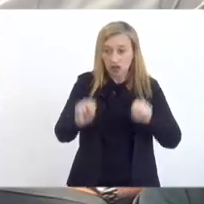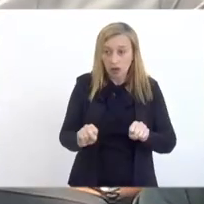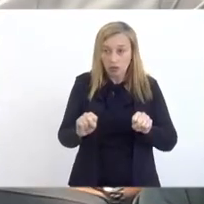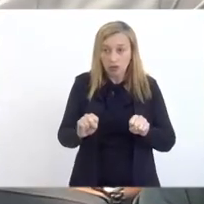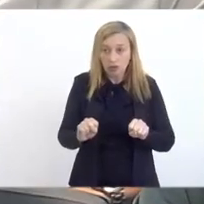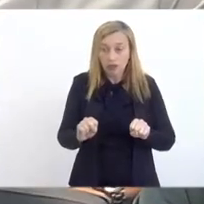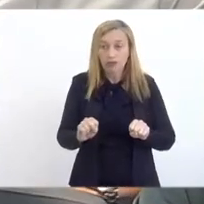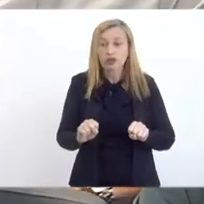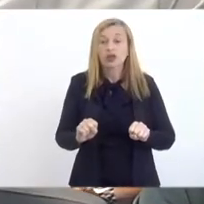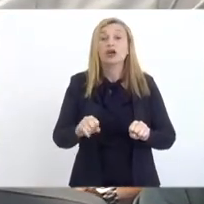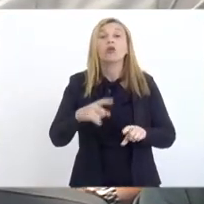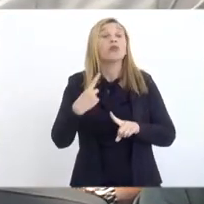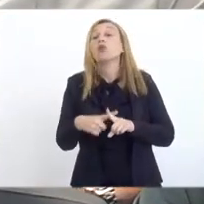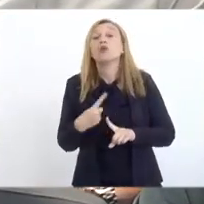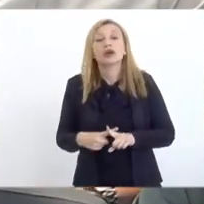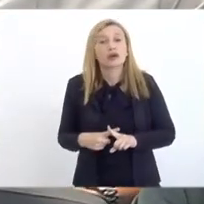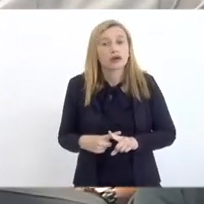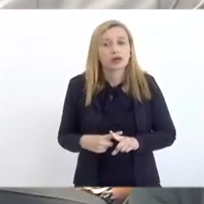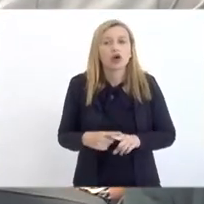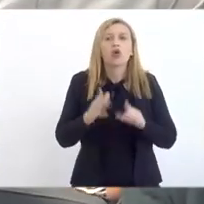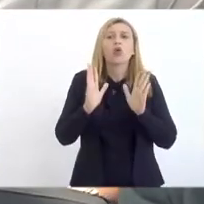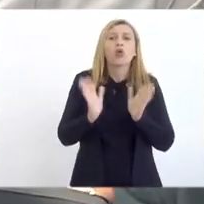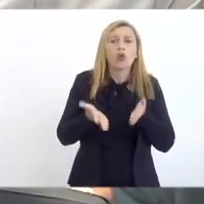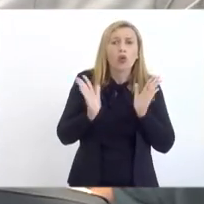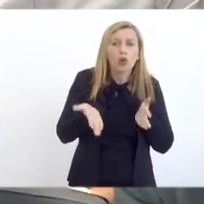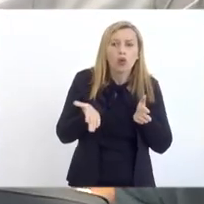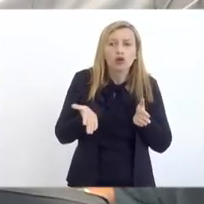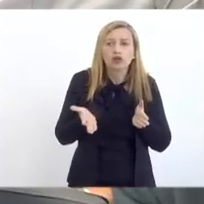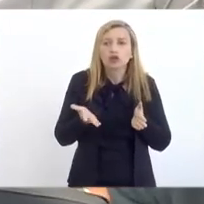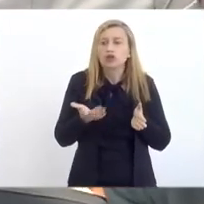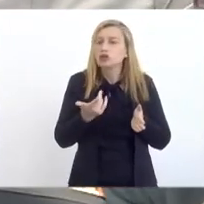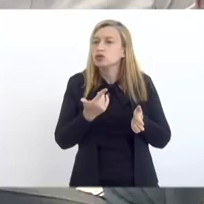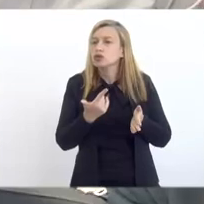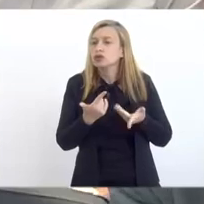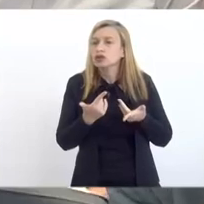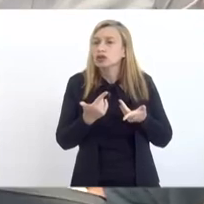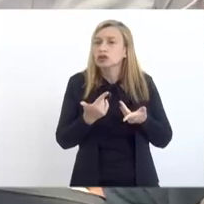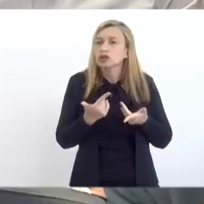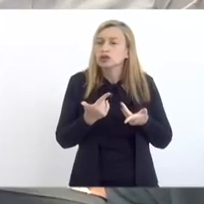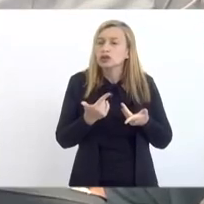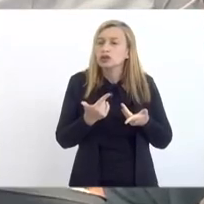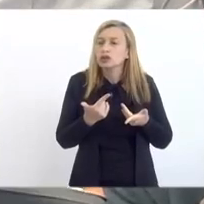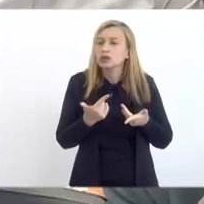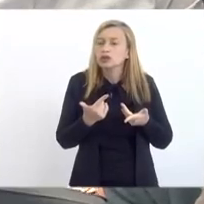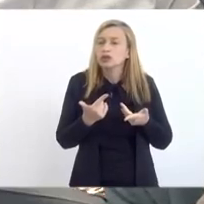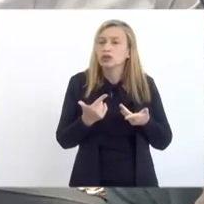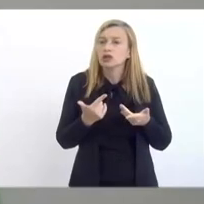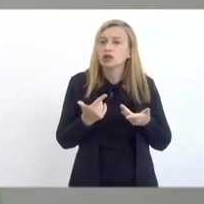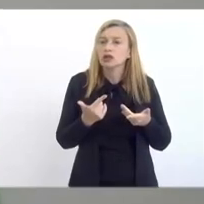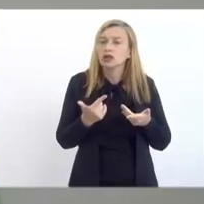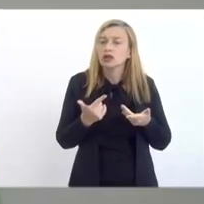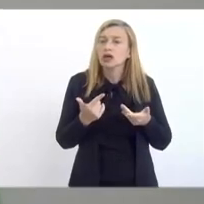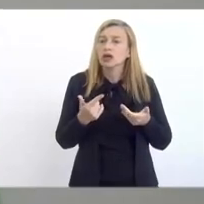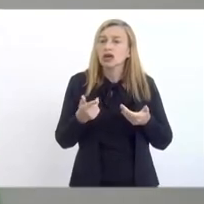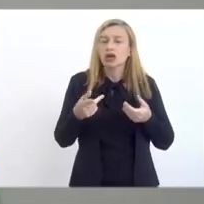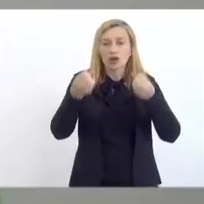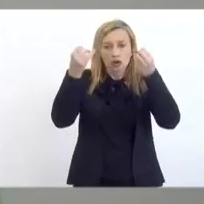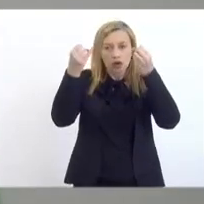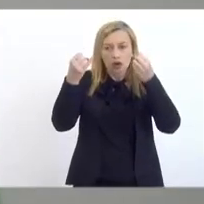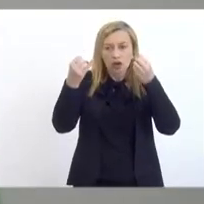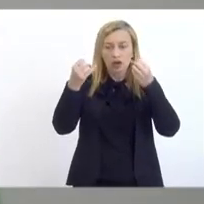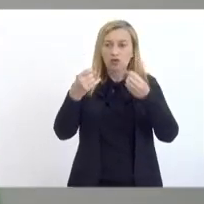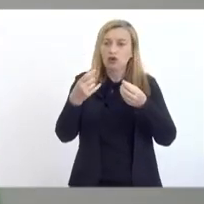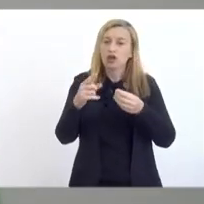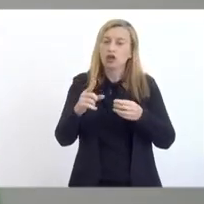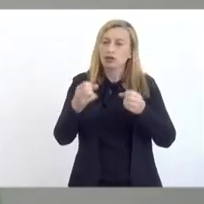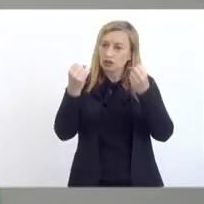Né? E por que que hoje a gente não tem óbice? Eu me detenho aqui a detalhar a razão disso.